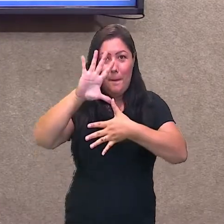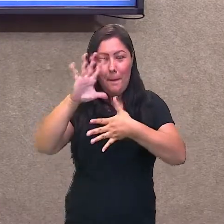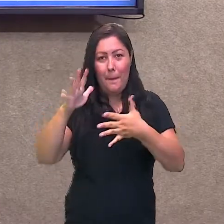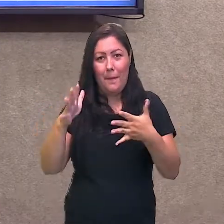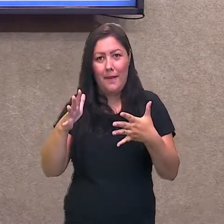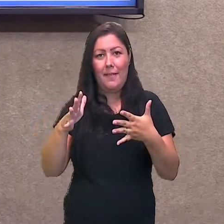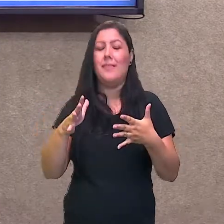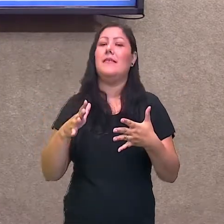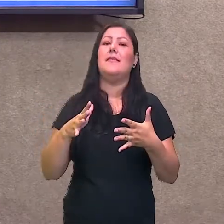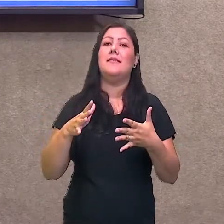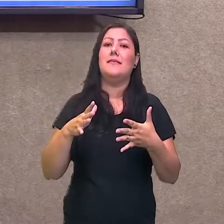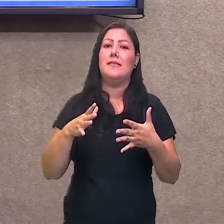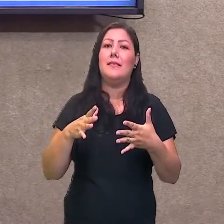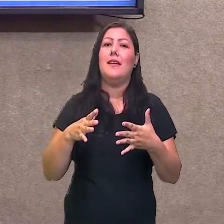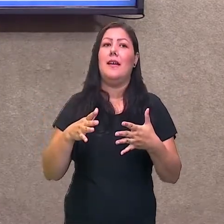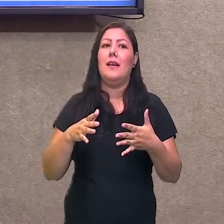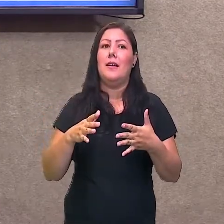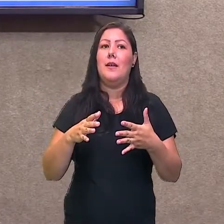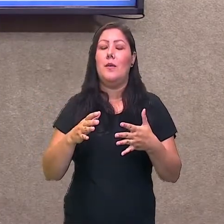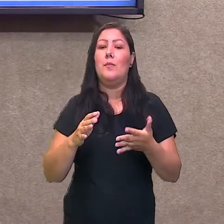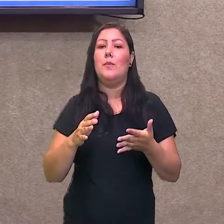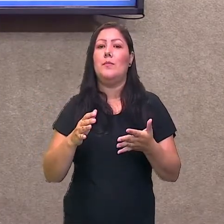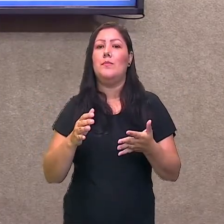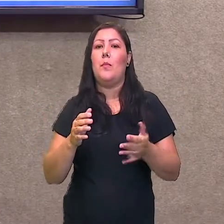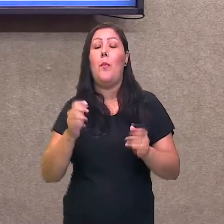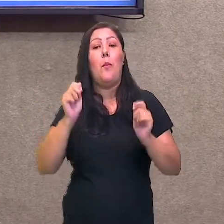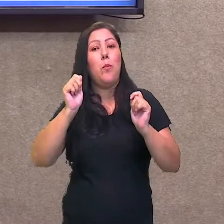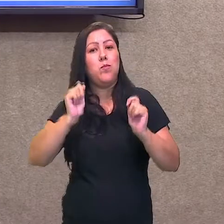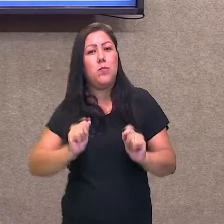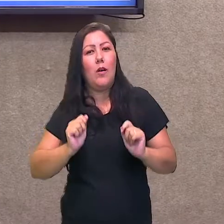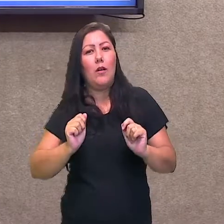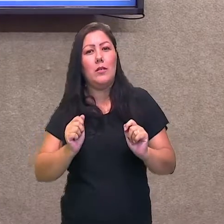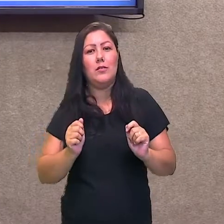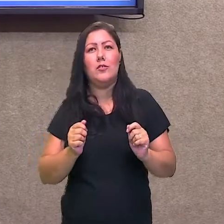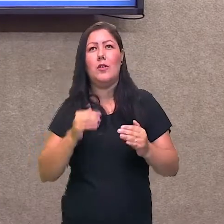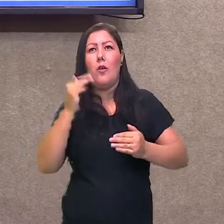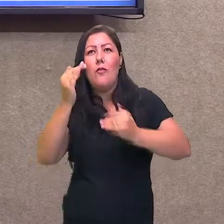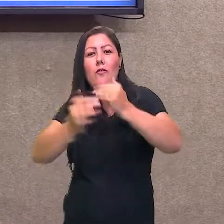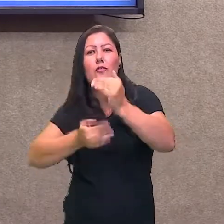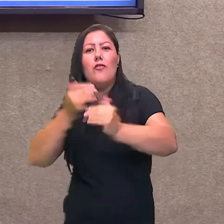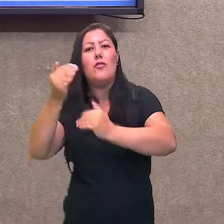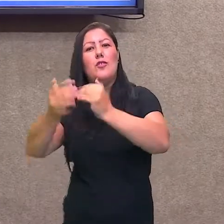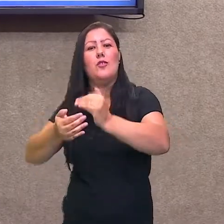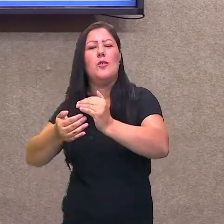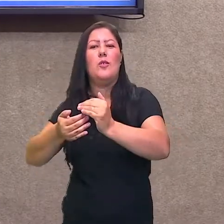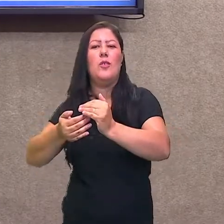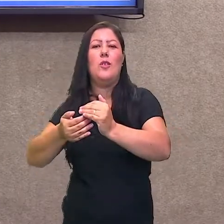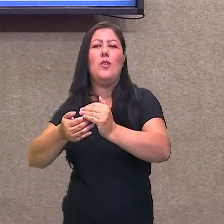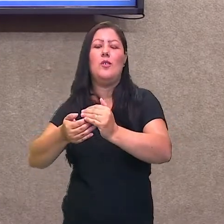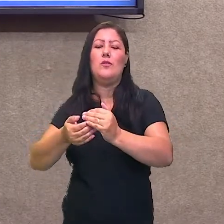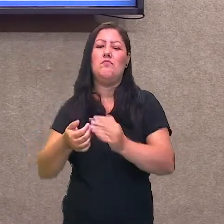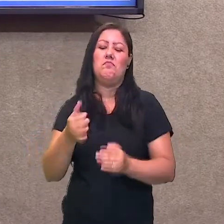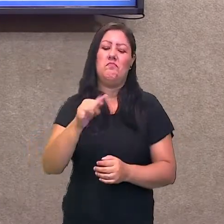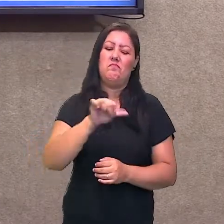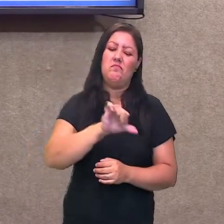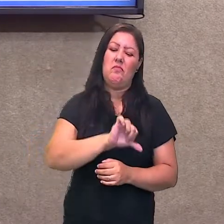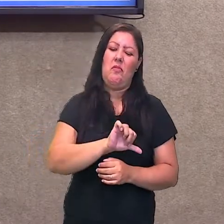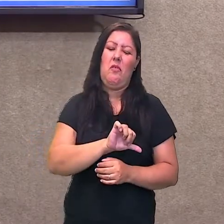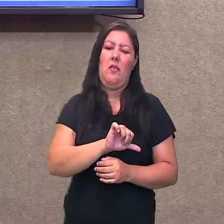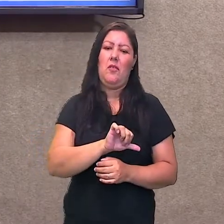Mas ele pode atrapalhar os seus estudos, porque o mapa ele tem que estar